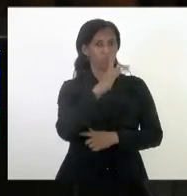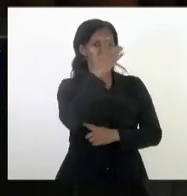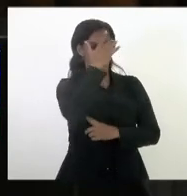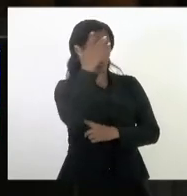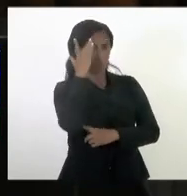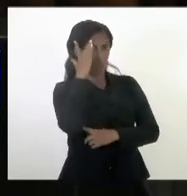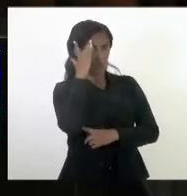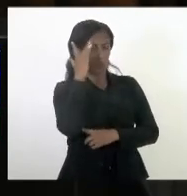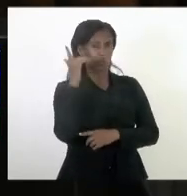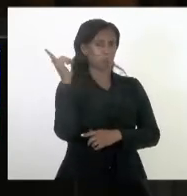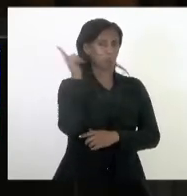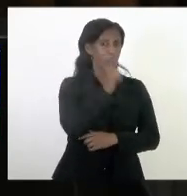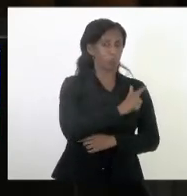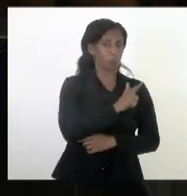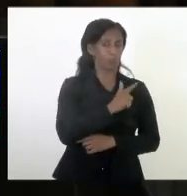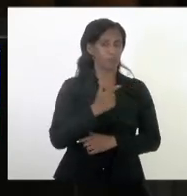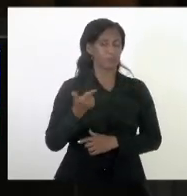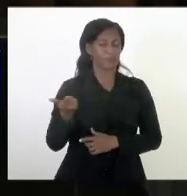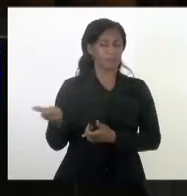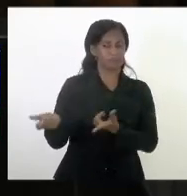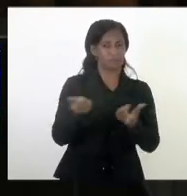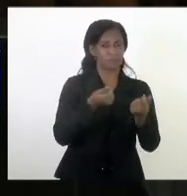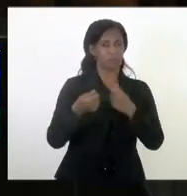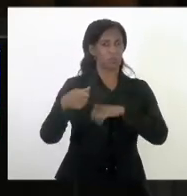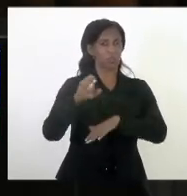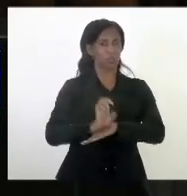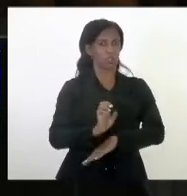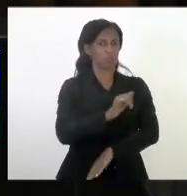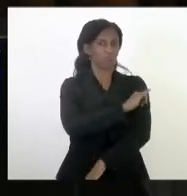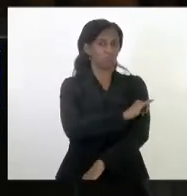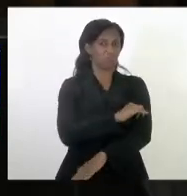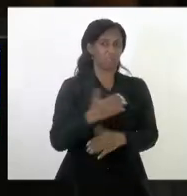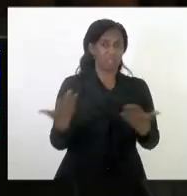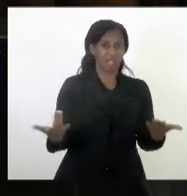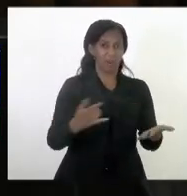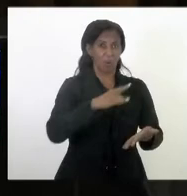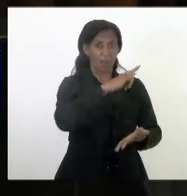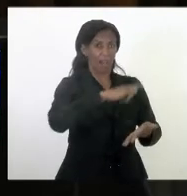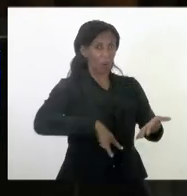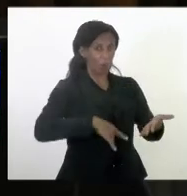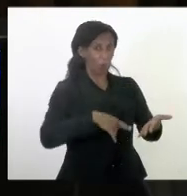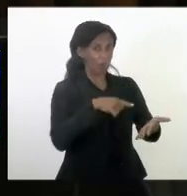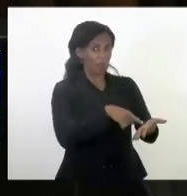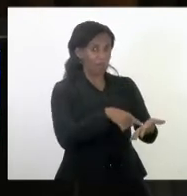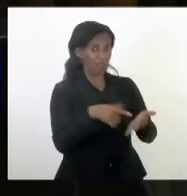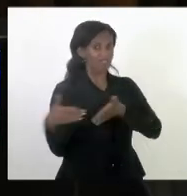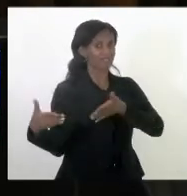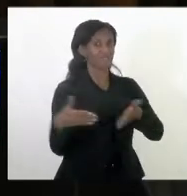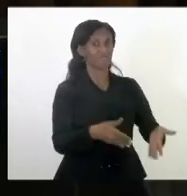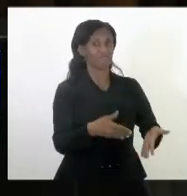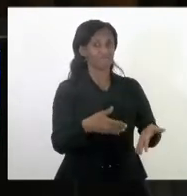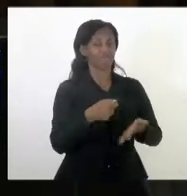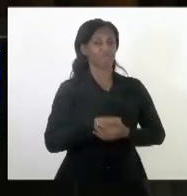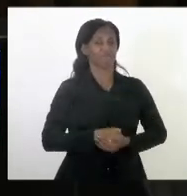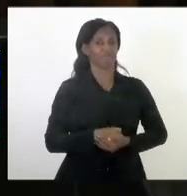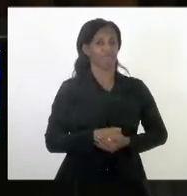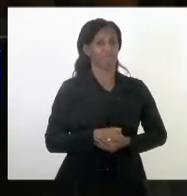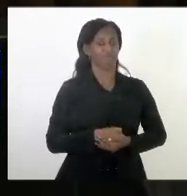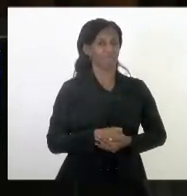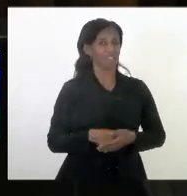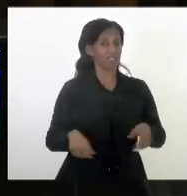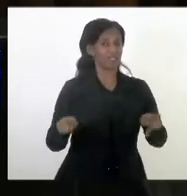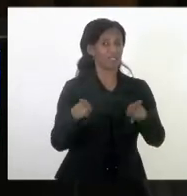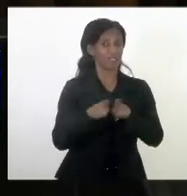gerarem riquezas aqui no estado do Rio de Janeiro. E agora a conta chegou, obviamente. Milton Friedman,